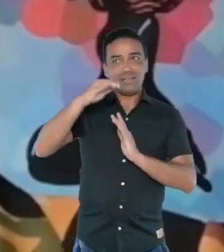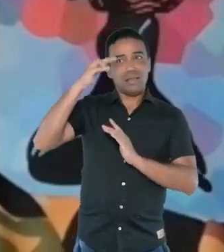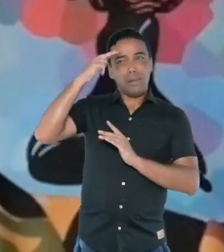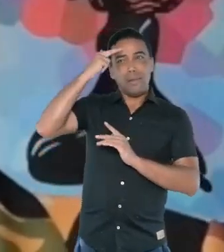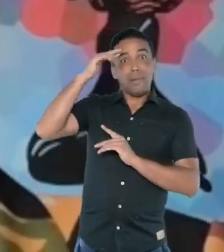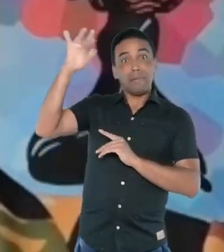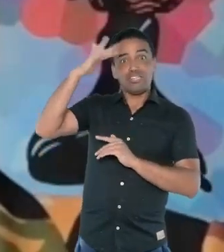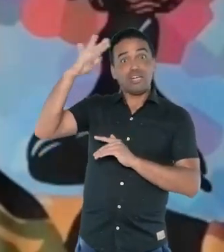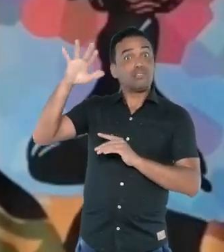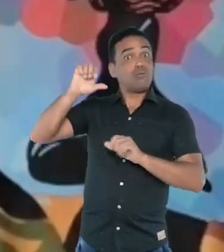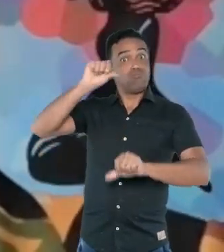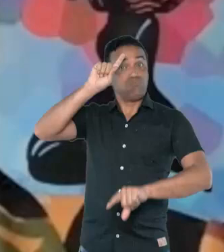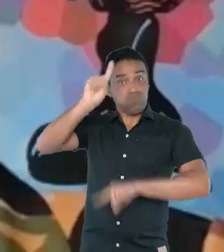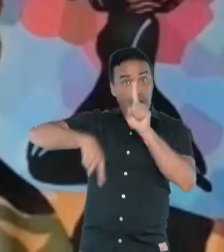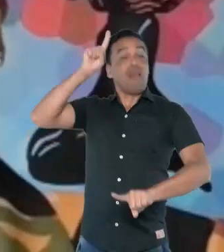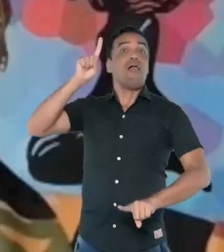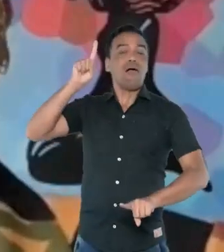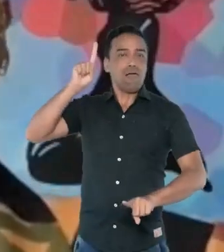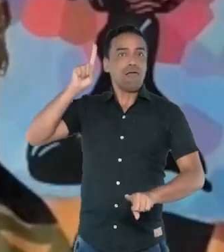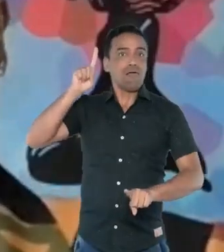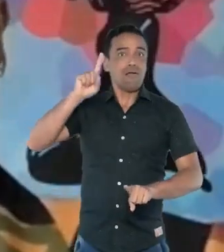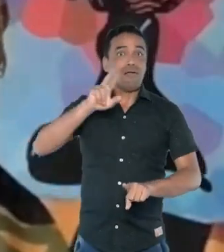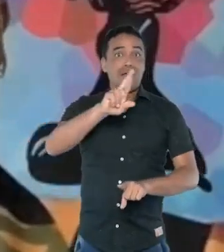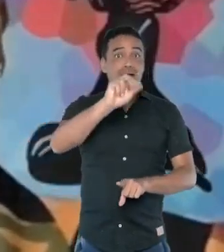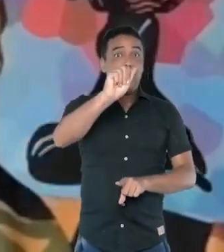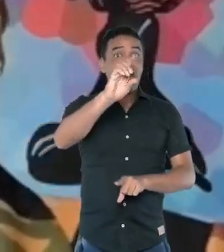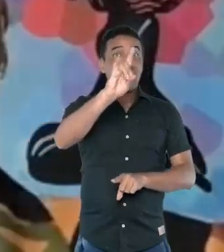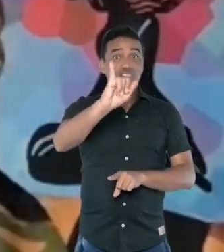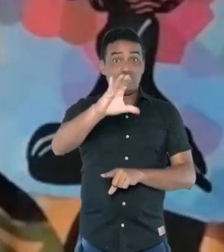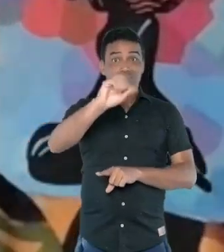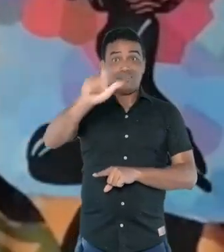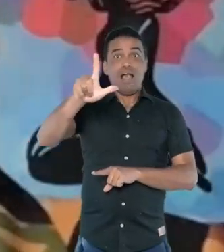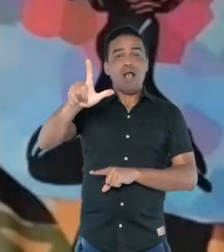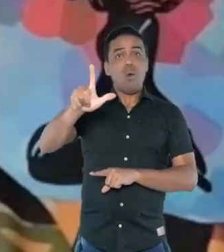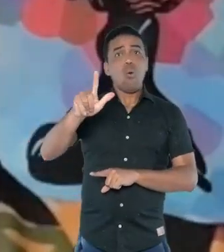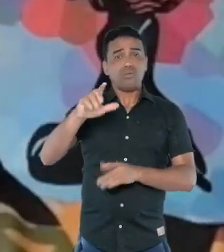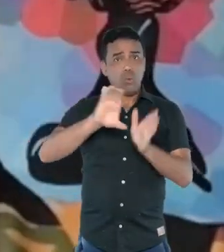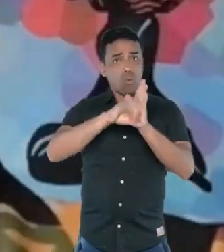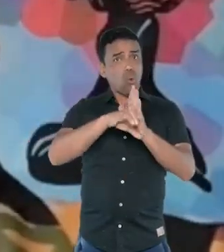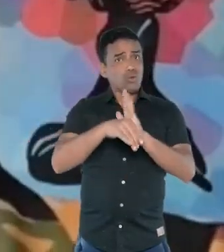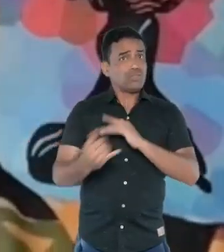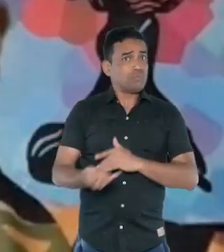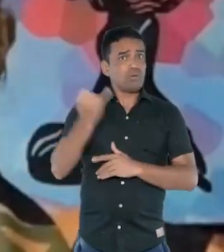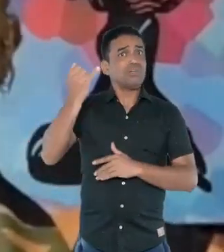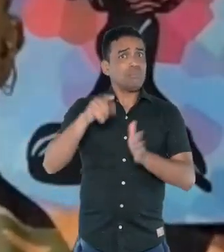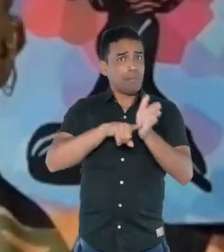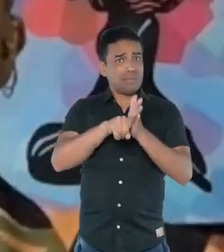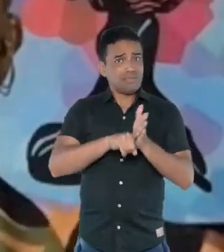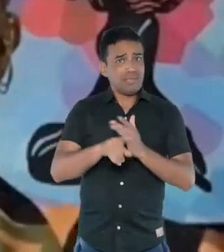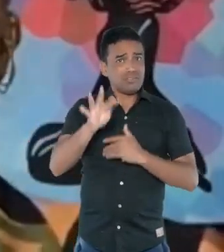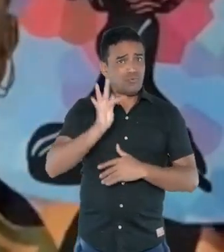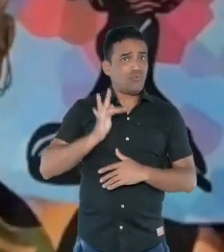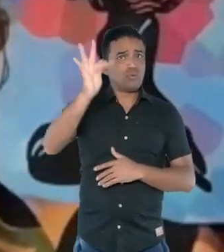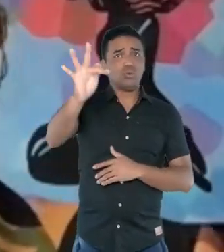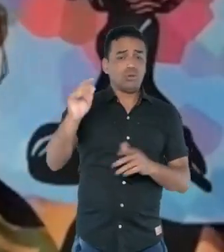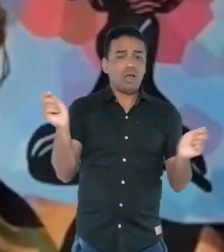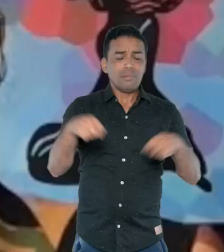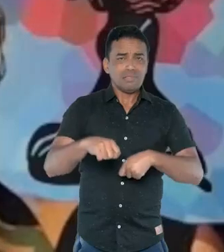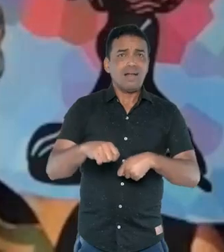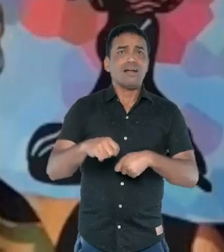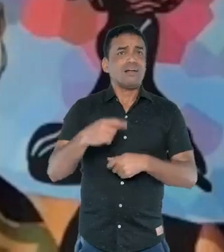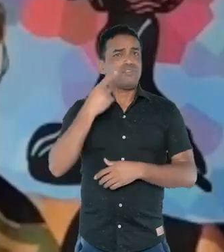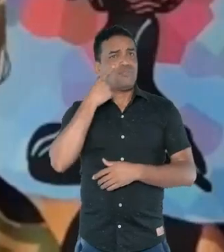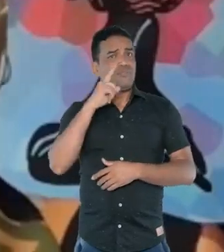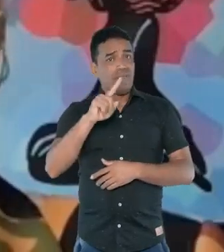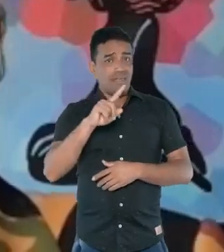radical, que é um conceito importantíssimo para os estudos de futuro, que é essa capacidade de você ver as coisas, a vida,